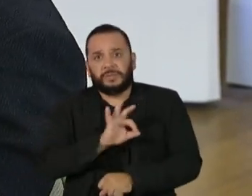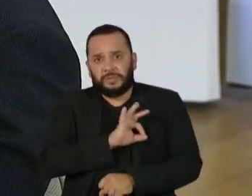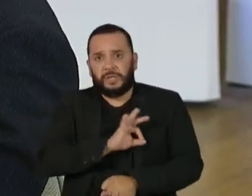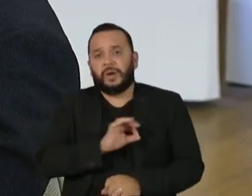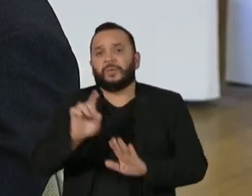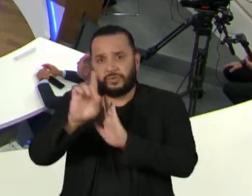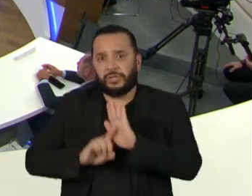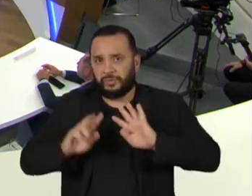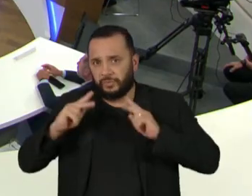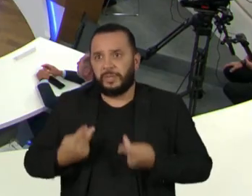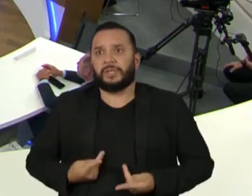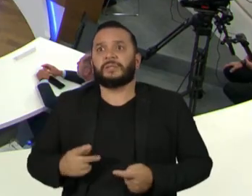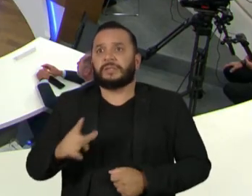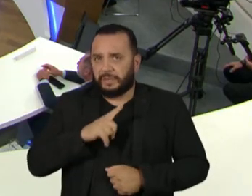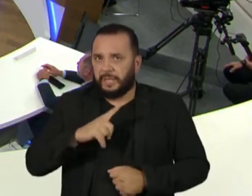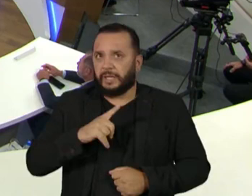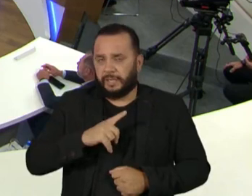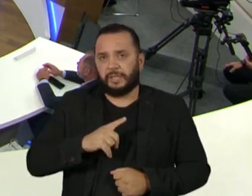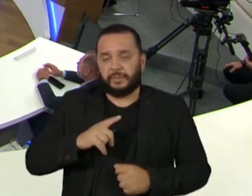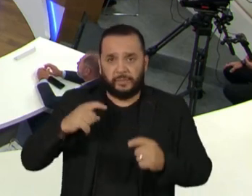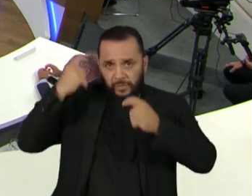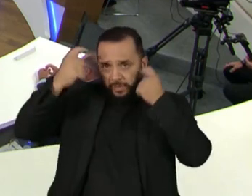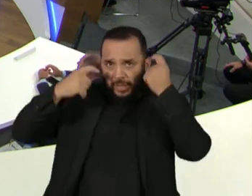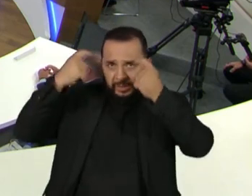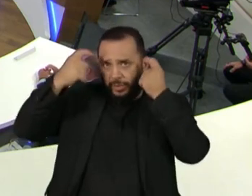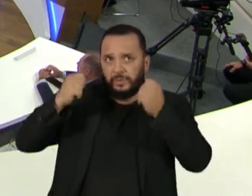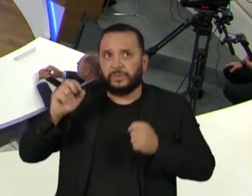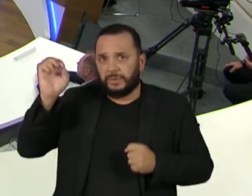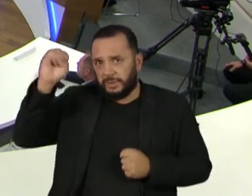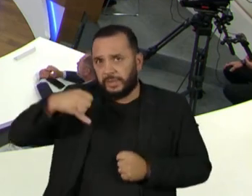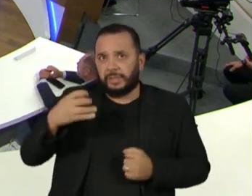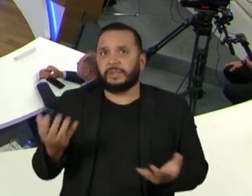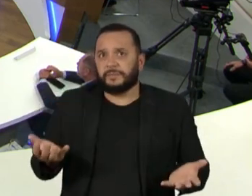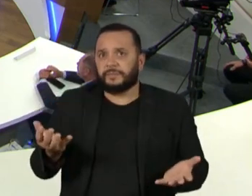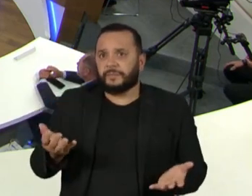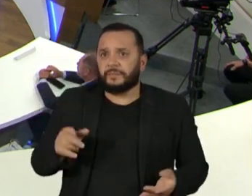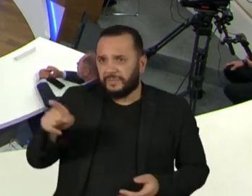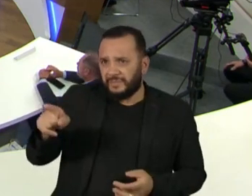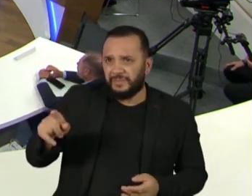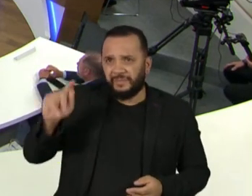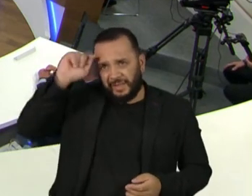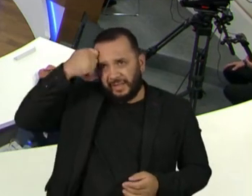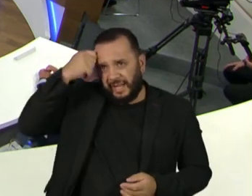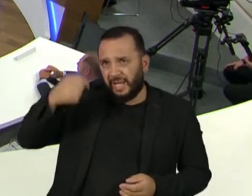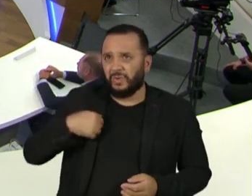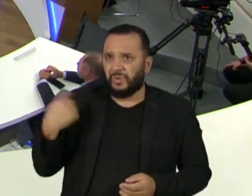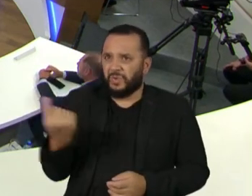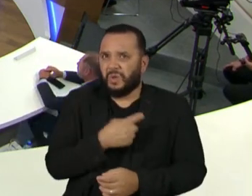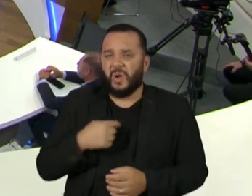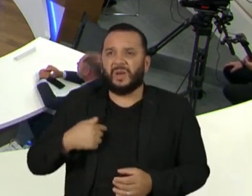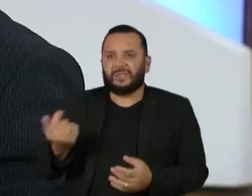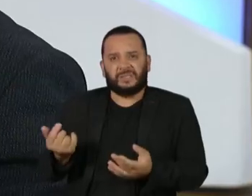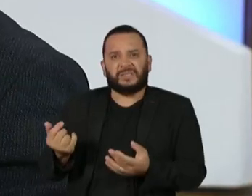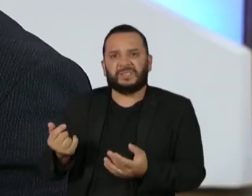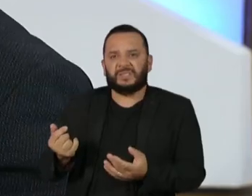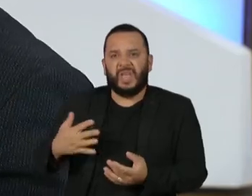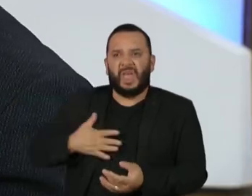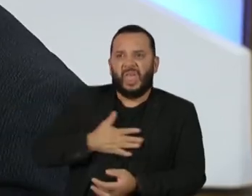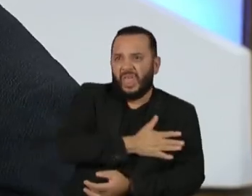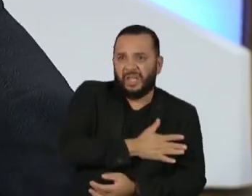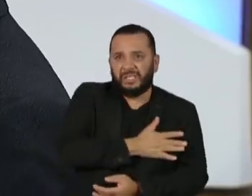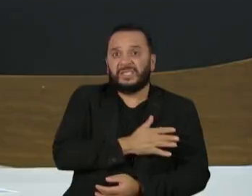Existe sim uma preocupação ninguém é Tratado de maneira distinta pelo fato de ser negro isso eu garanto e se acontecer vai